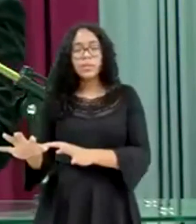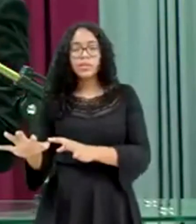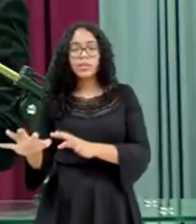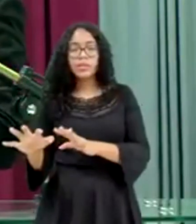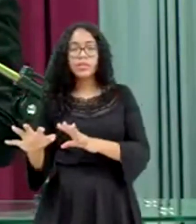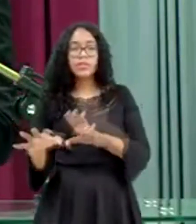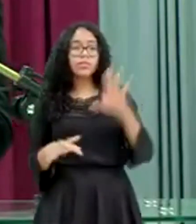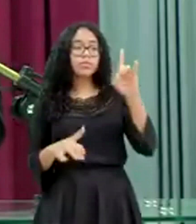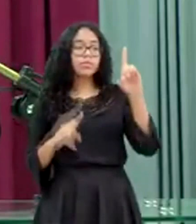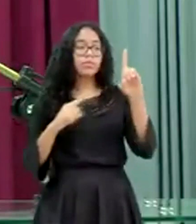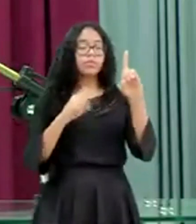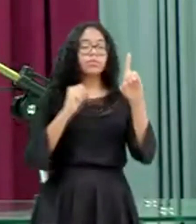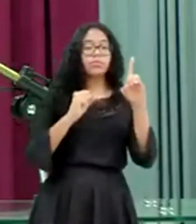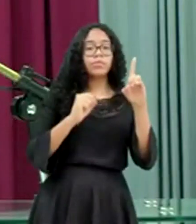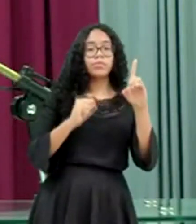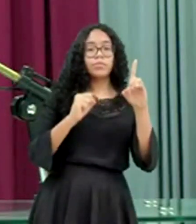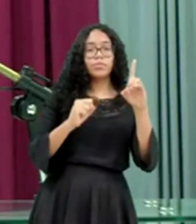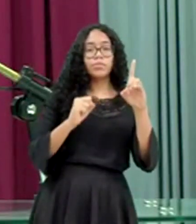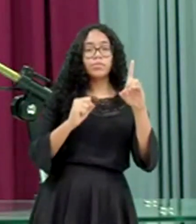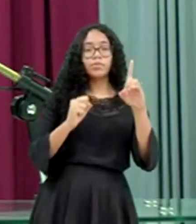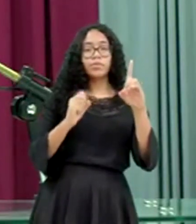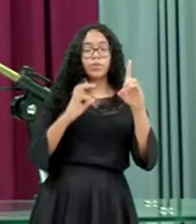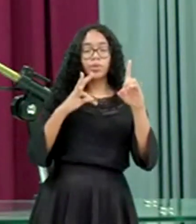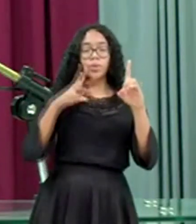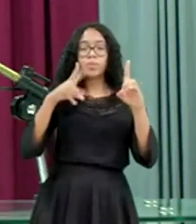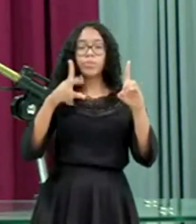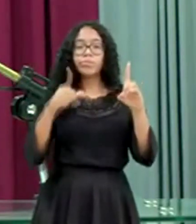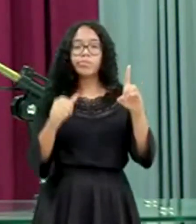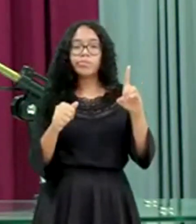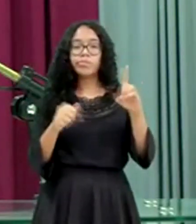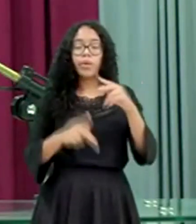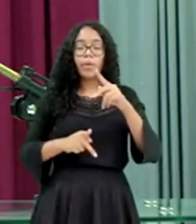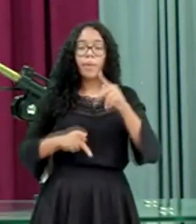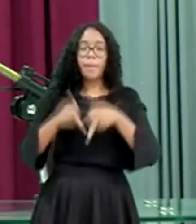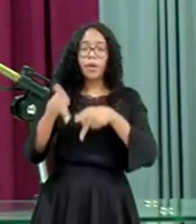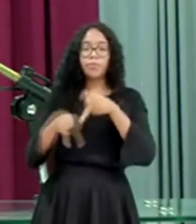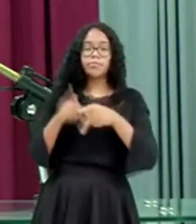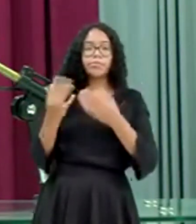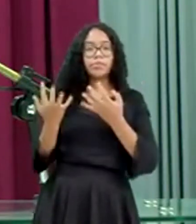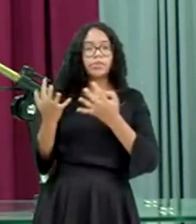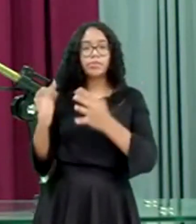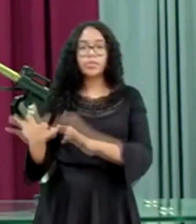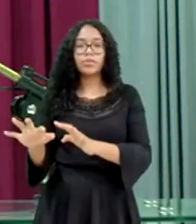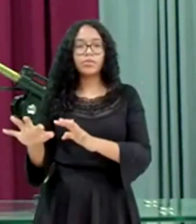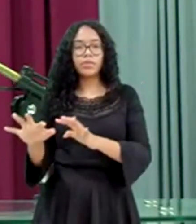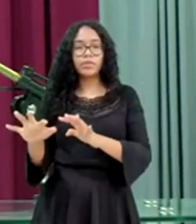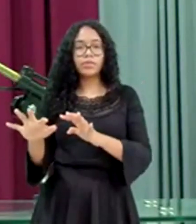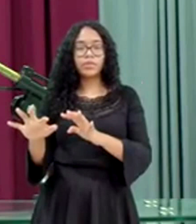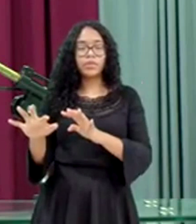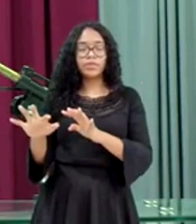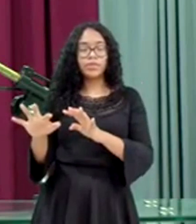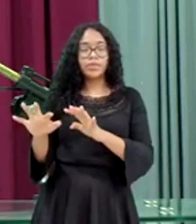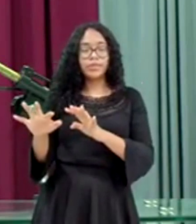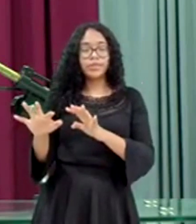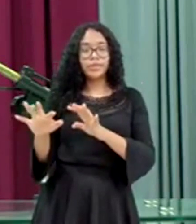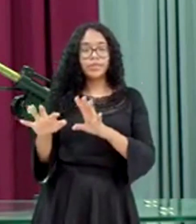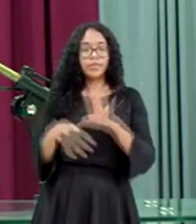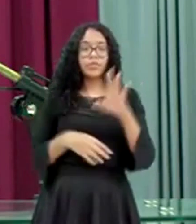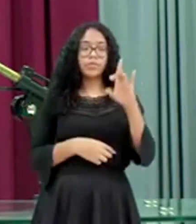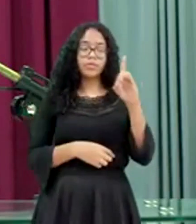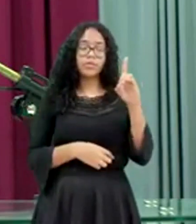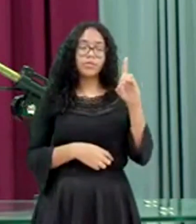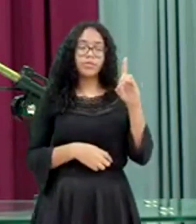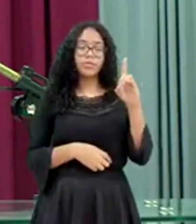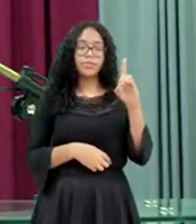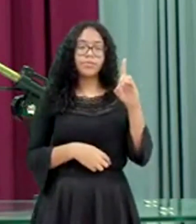podia fazer. Eles não queriam mais ouvir que Deus era todo-poderoso para cumprir o que havia dito. E